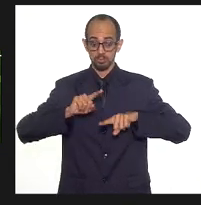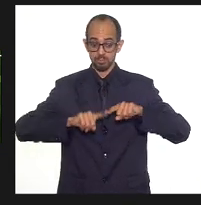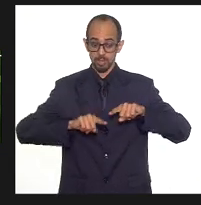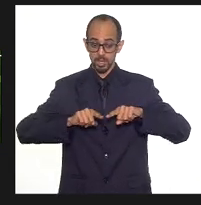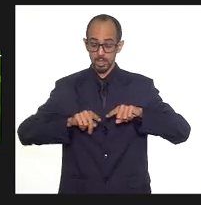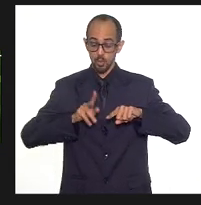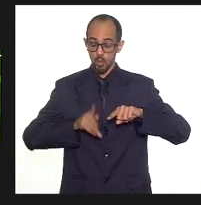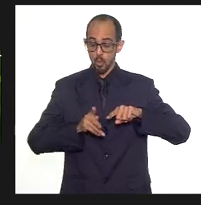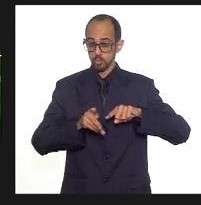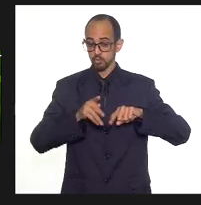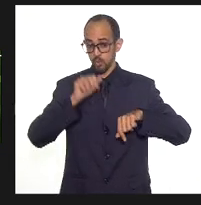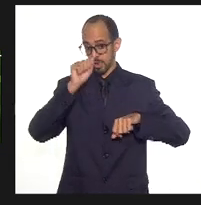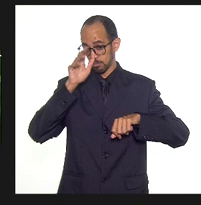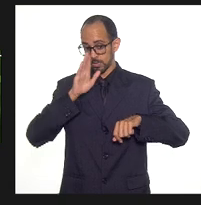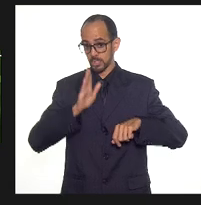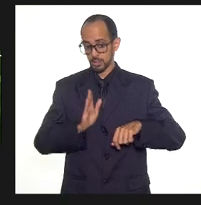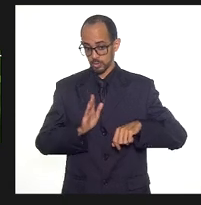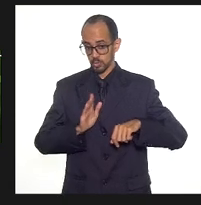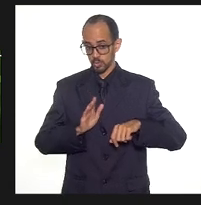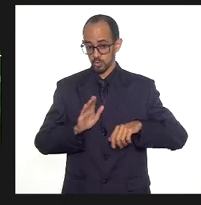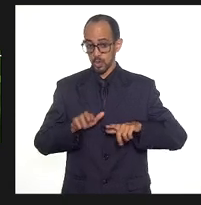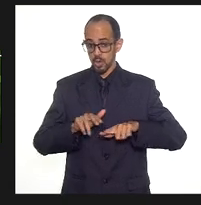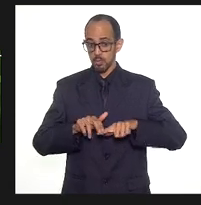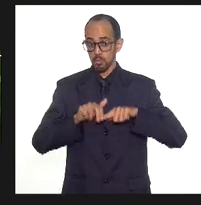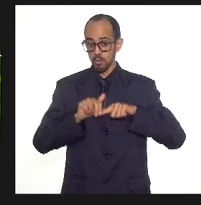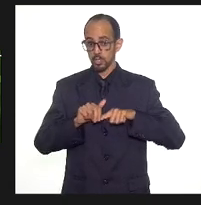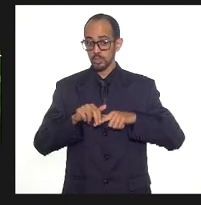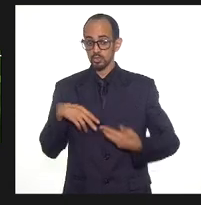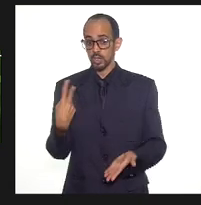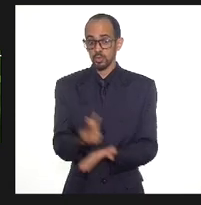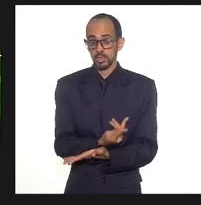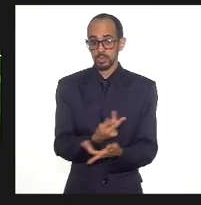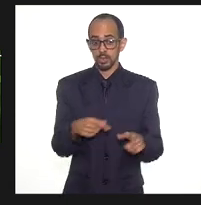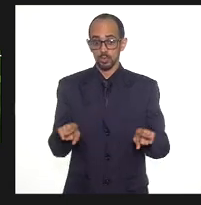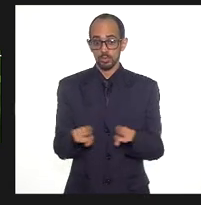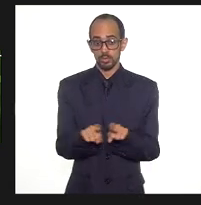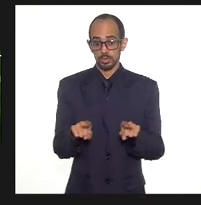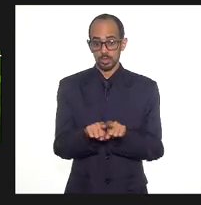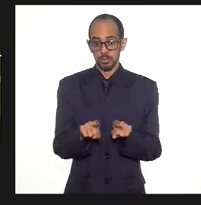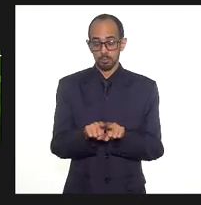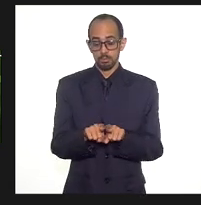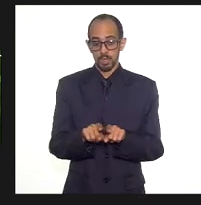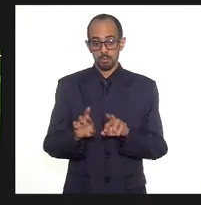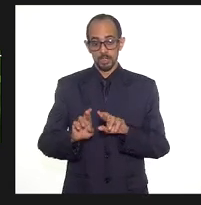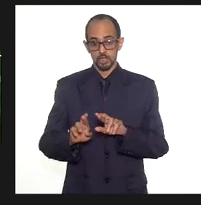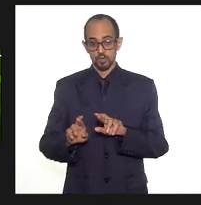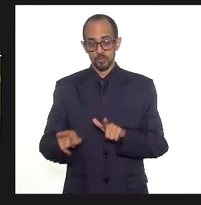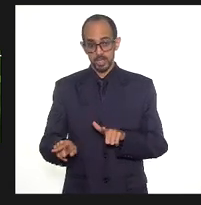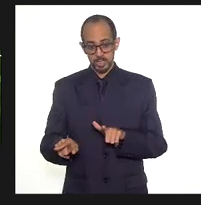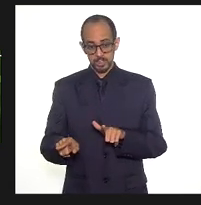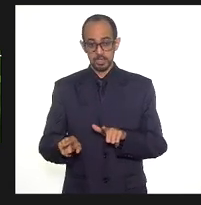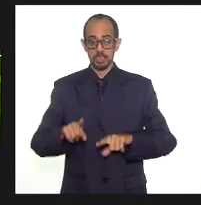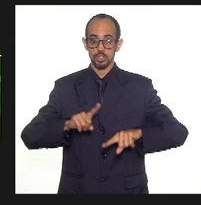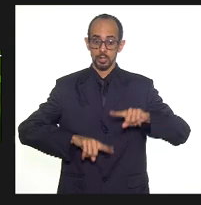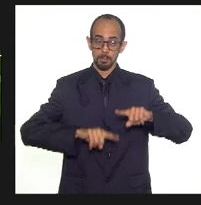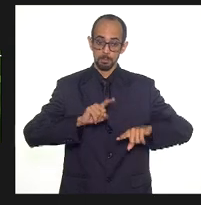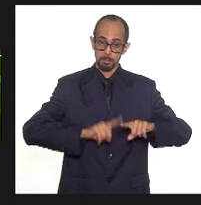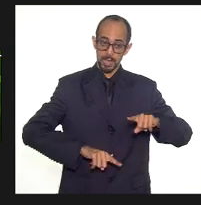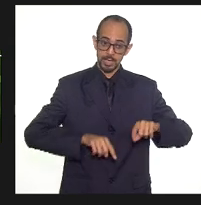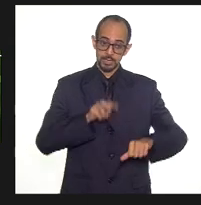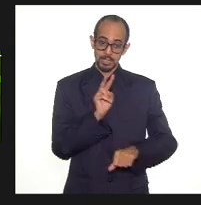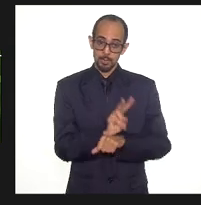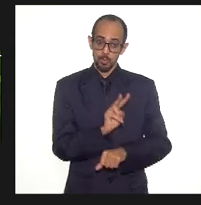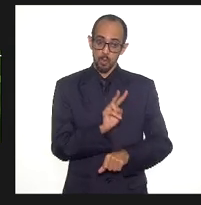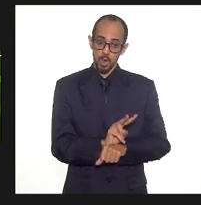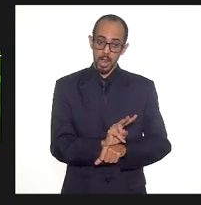território nacional. Por isso que houve a adoção da distinção entre bens temporários e bens permanentes, sendo que os